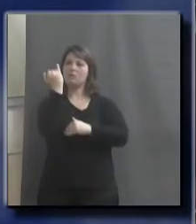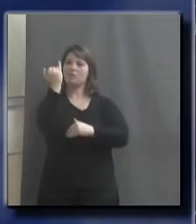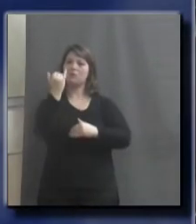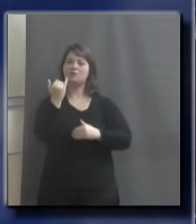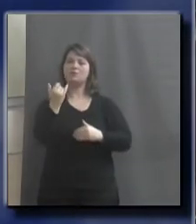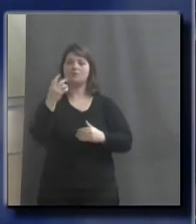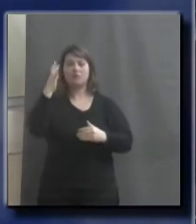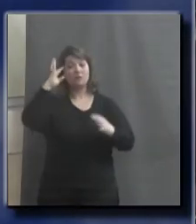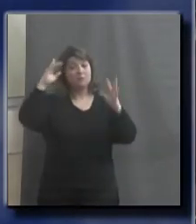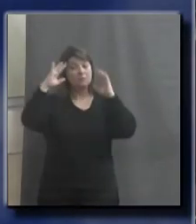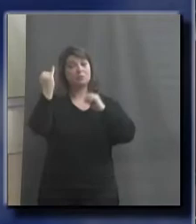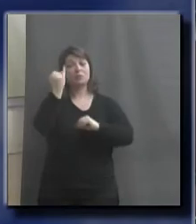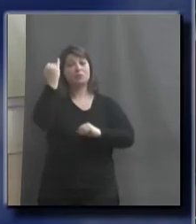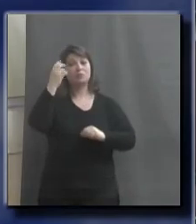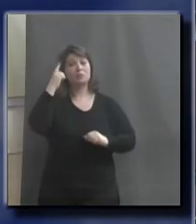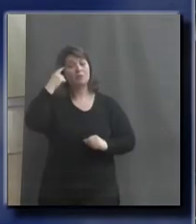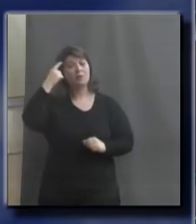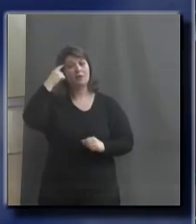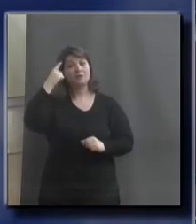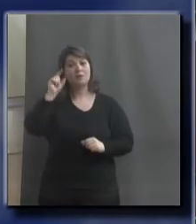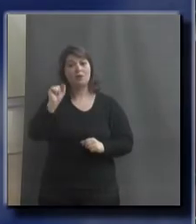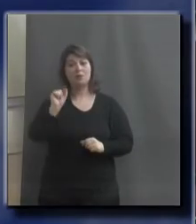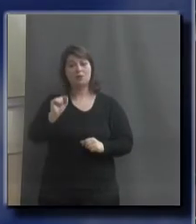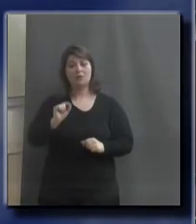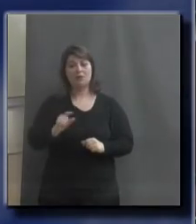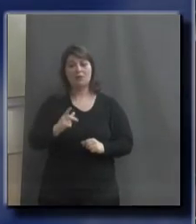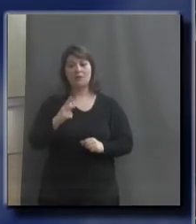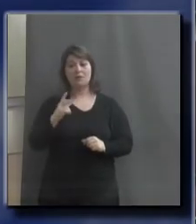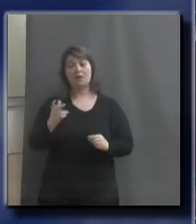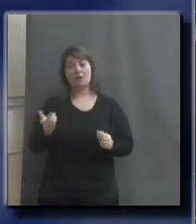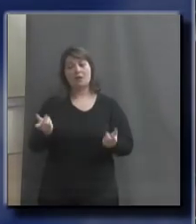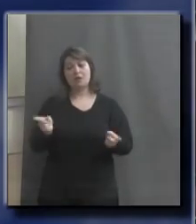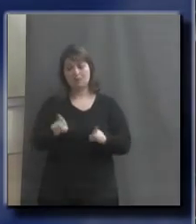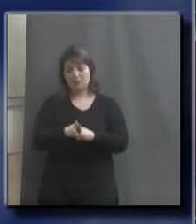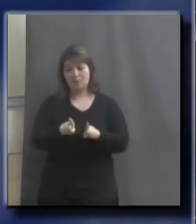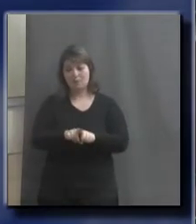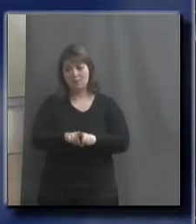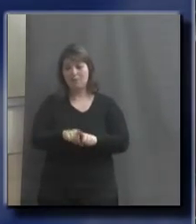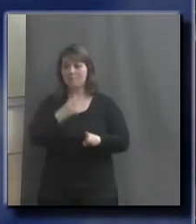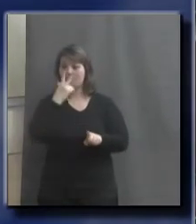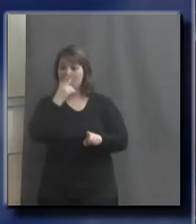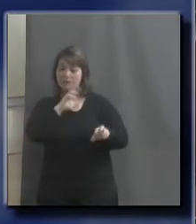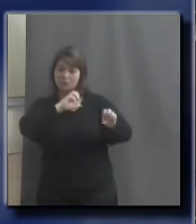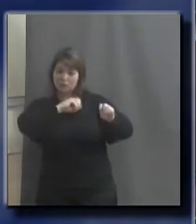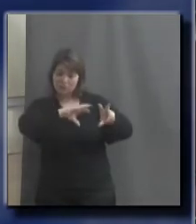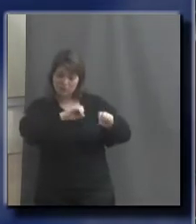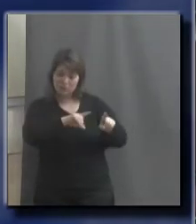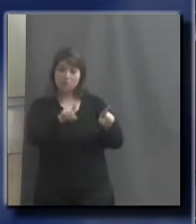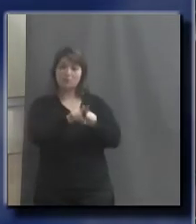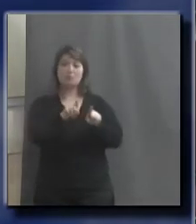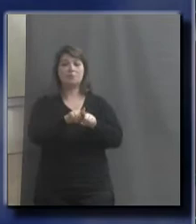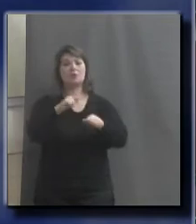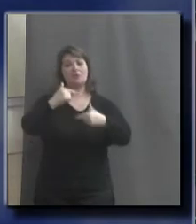fundamental a gente pensar, que é uma precarização, ao mesmo tempo, do ensino e do trabalho.